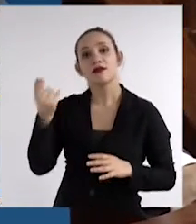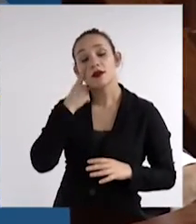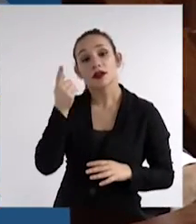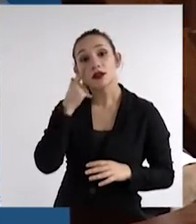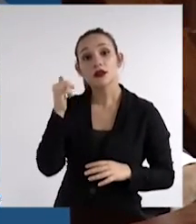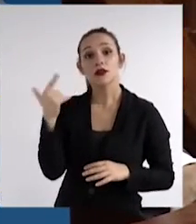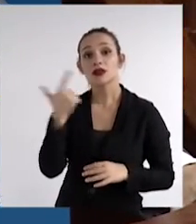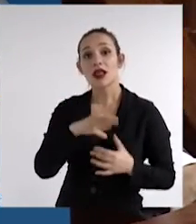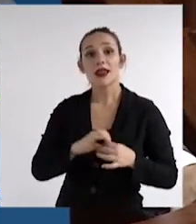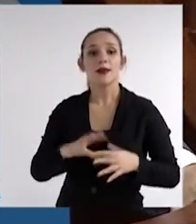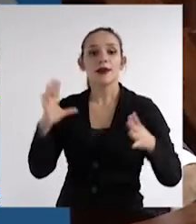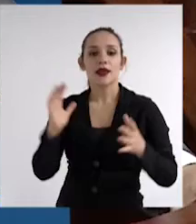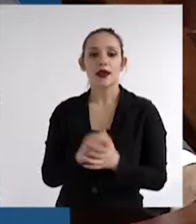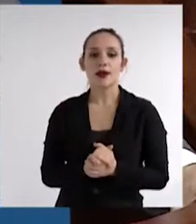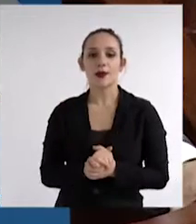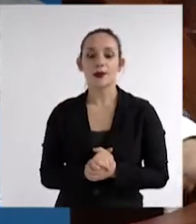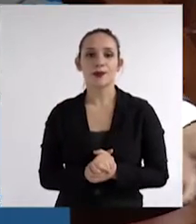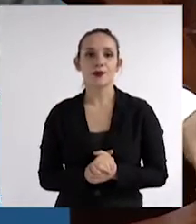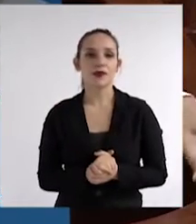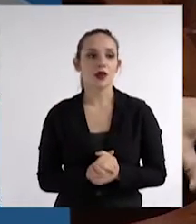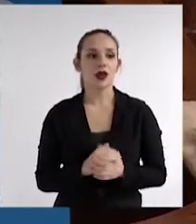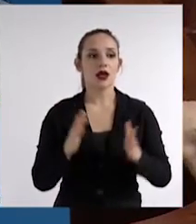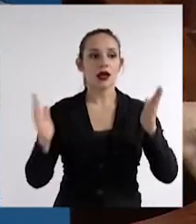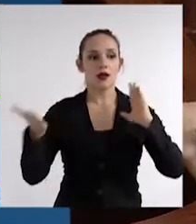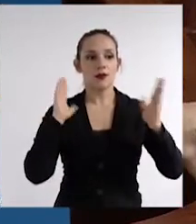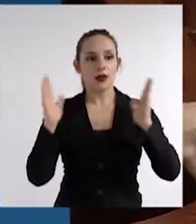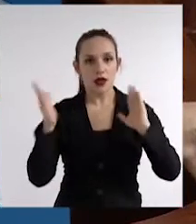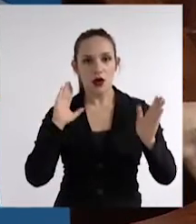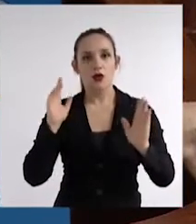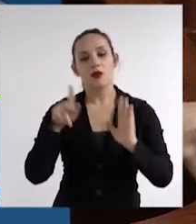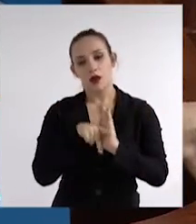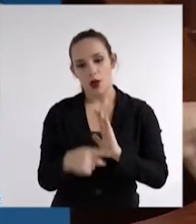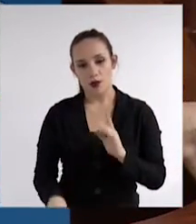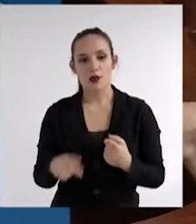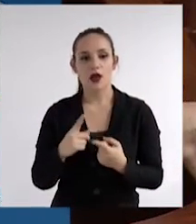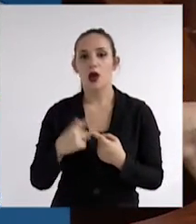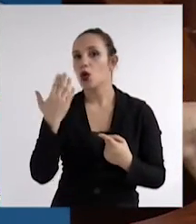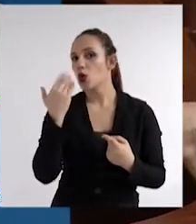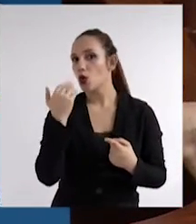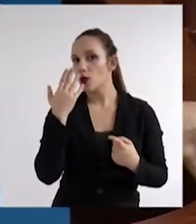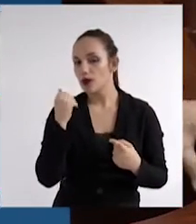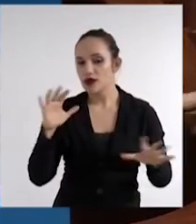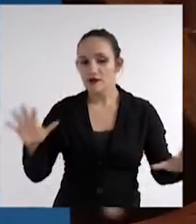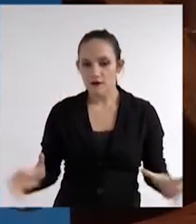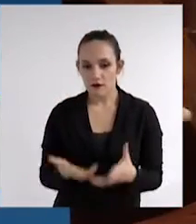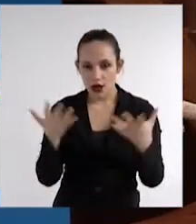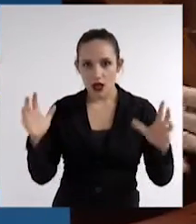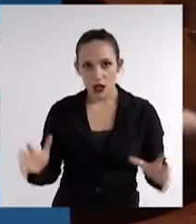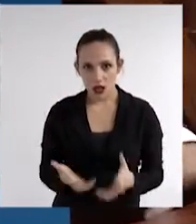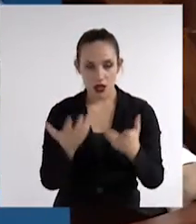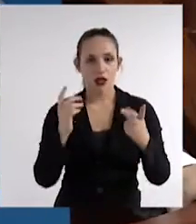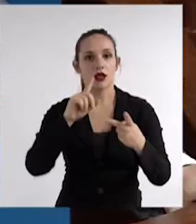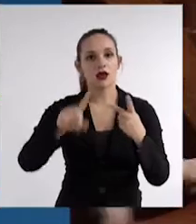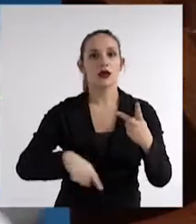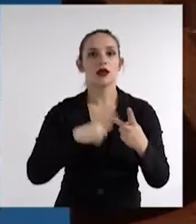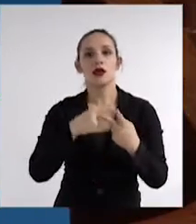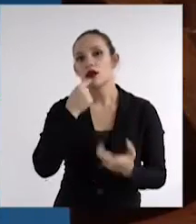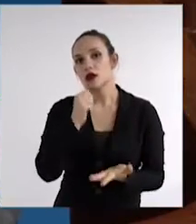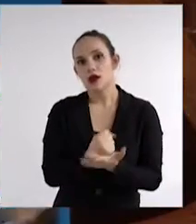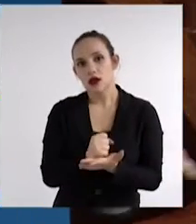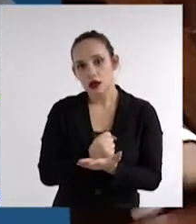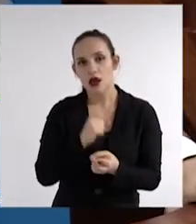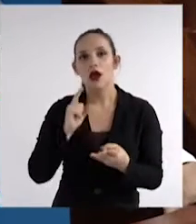passar caminhões de verduras, de produtos frescos e também de medicamentos,